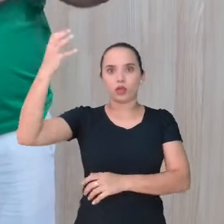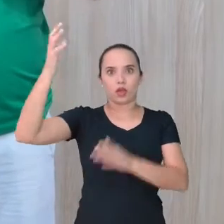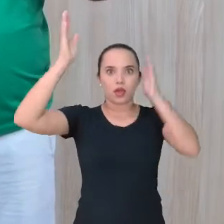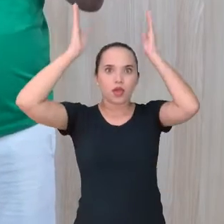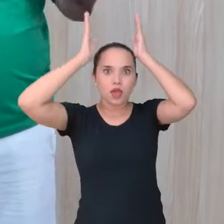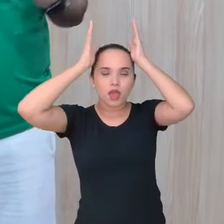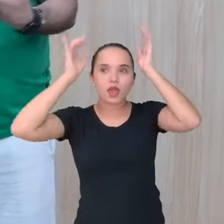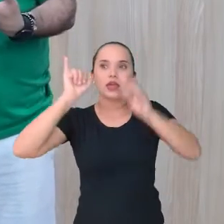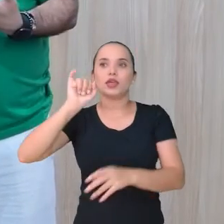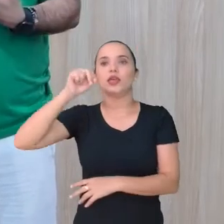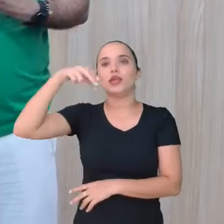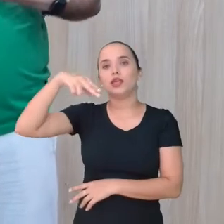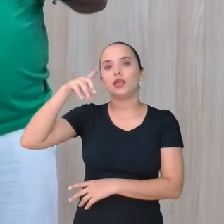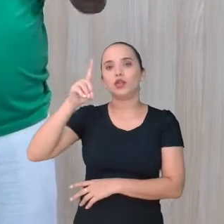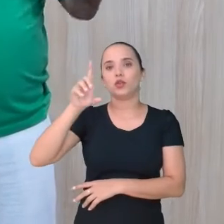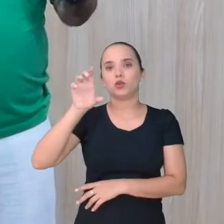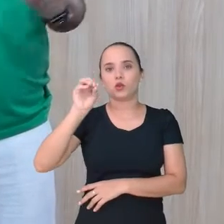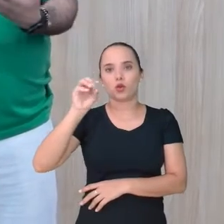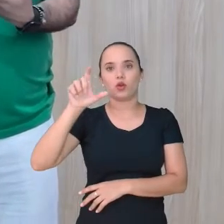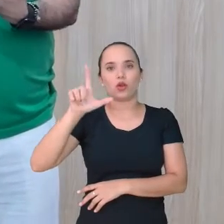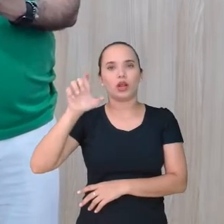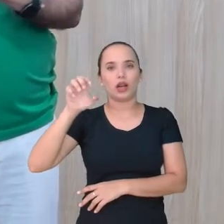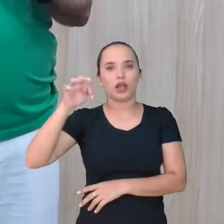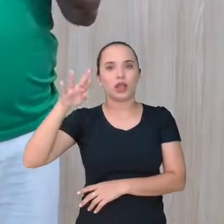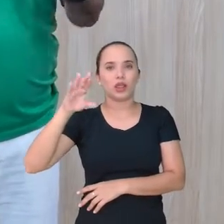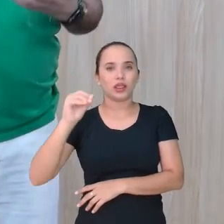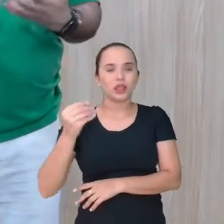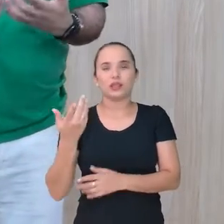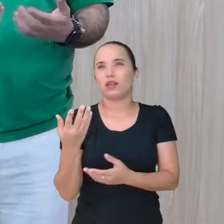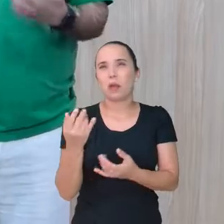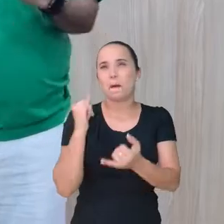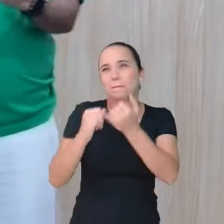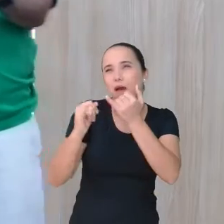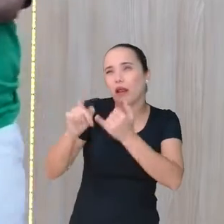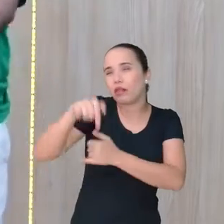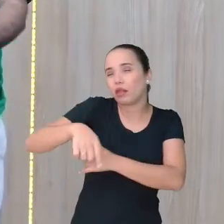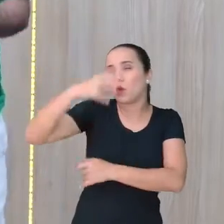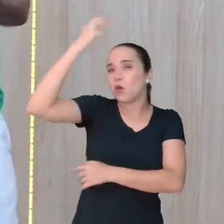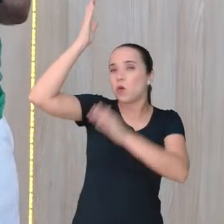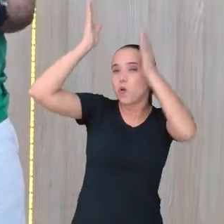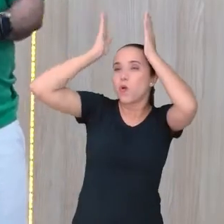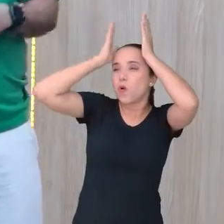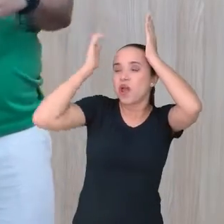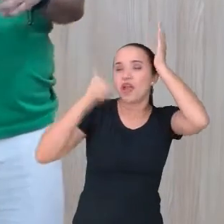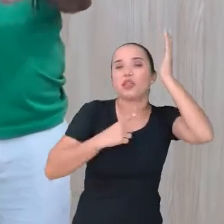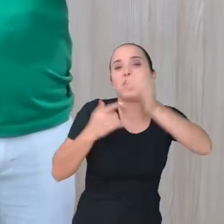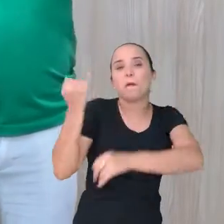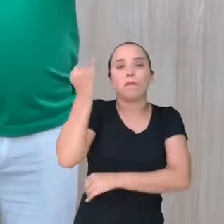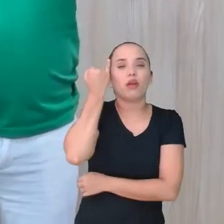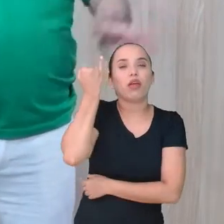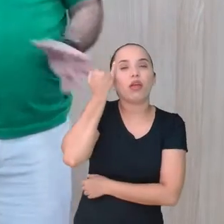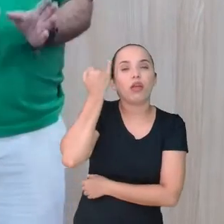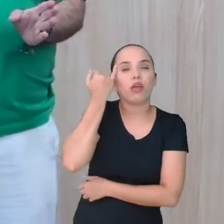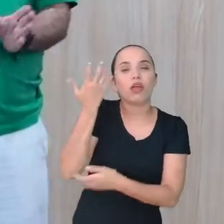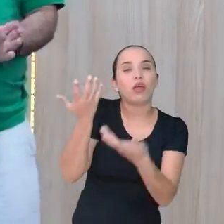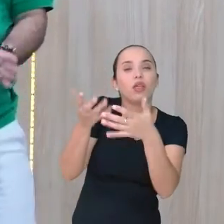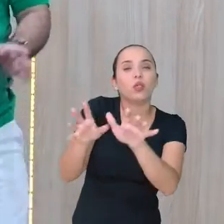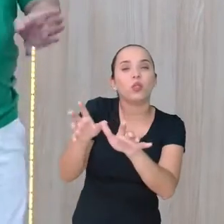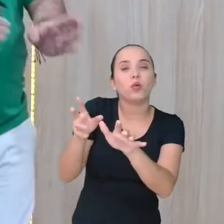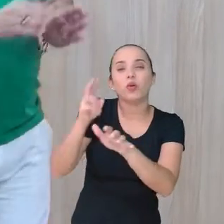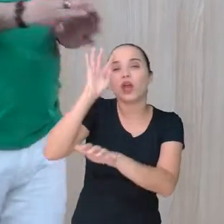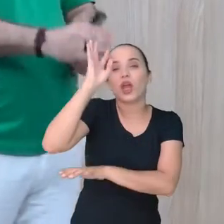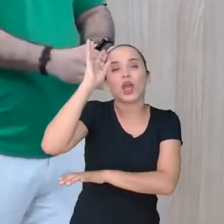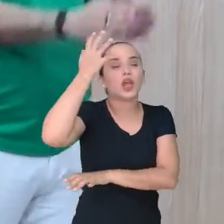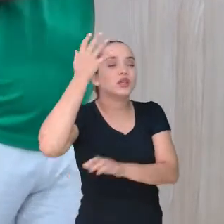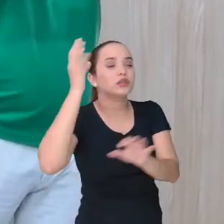se eles tivessem ali uma certa preguiça, né, de administrar o negócio. Então eu não vou, é muita bronca aí para eu resolver,